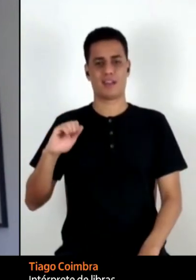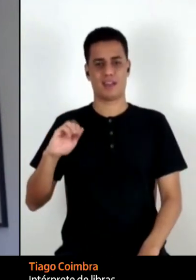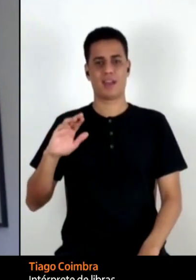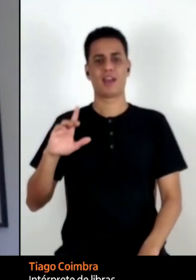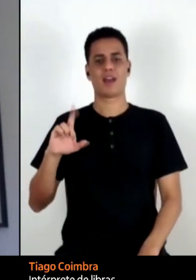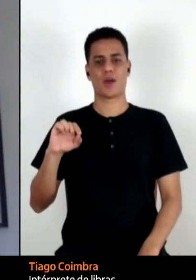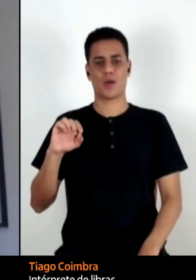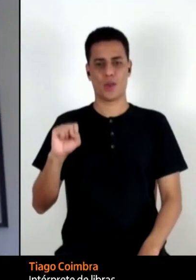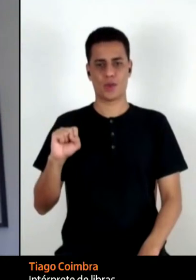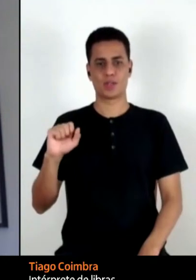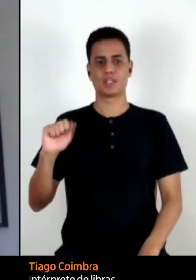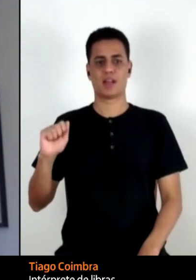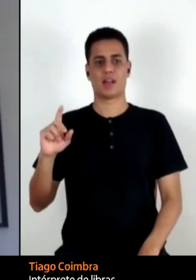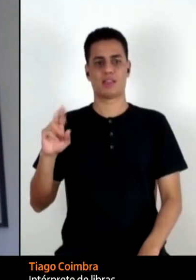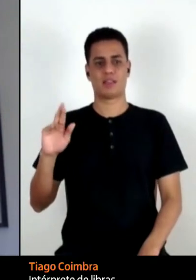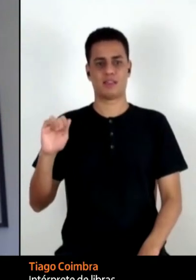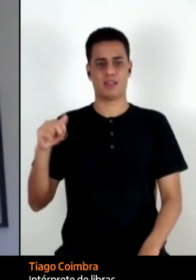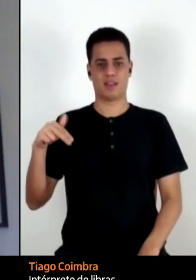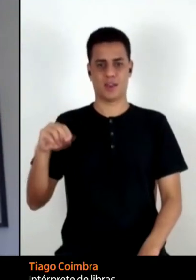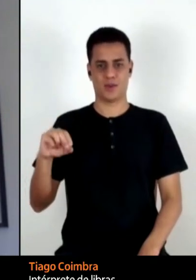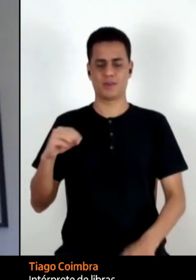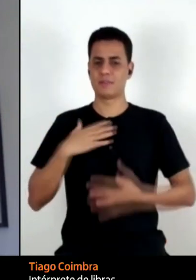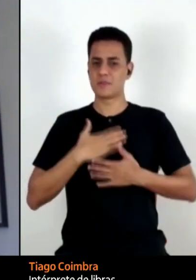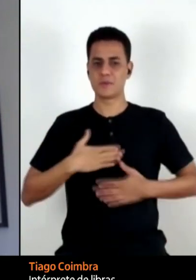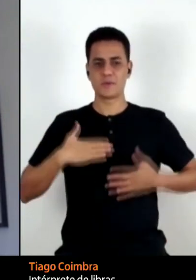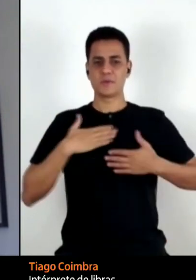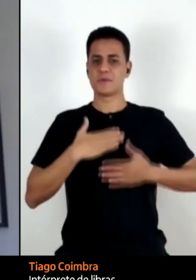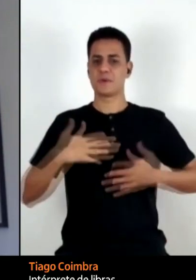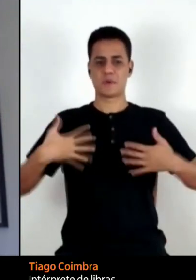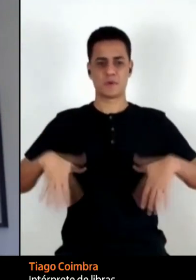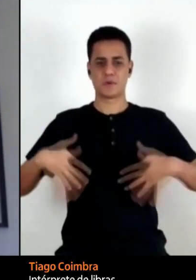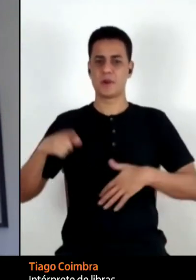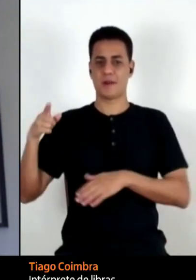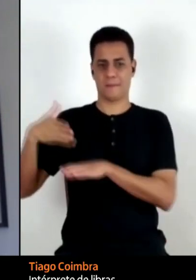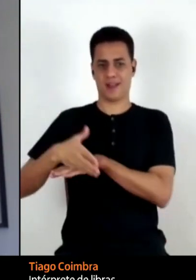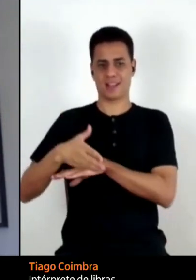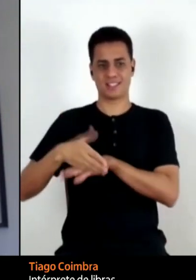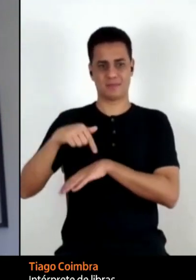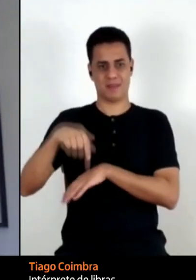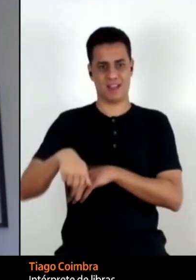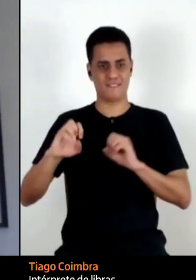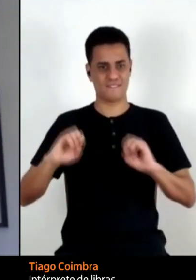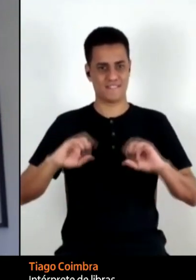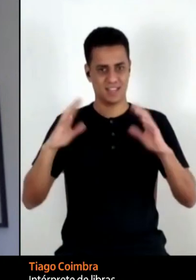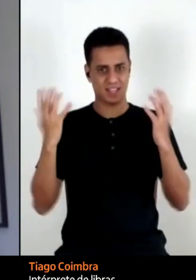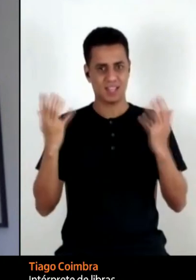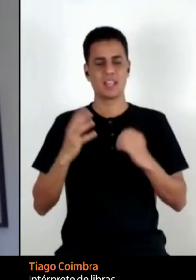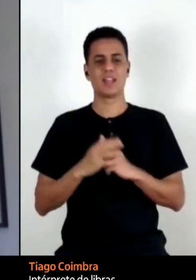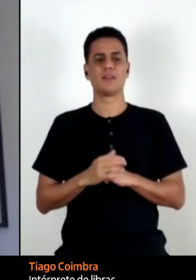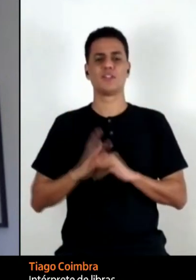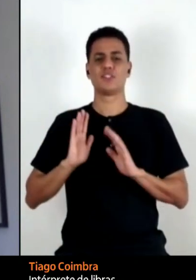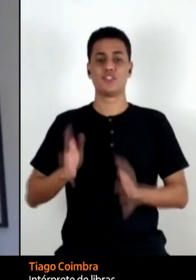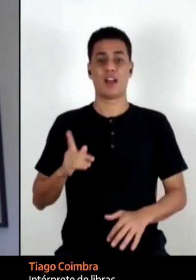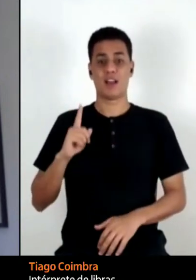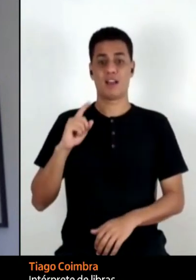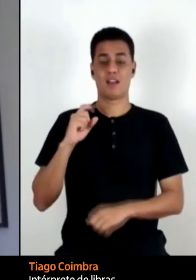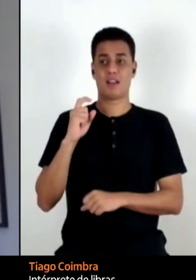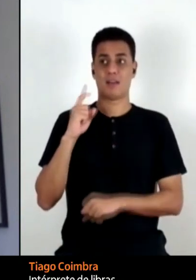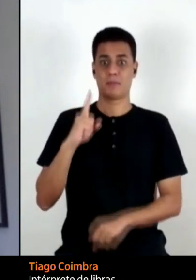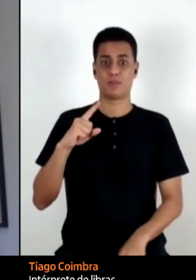Carlos Adriano nos honra participando do Canto da Verdade já desde 1999, então, há